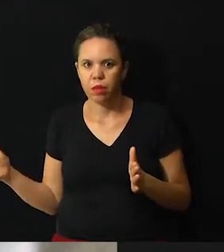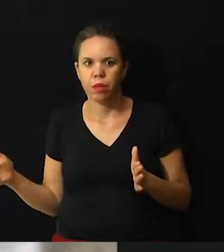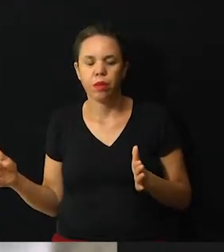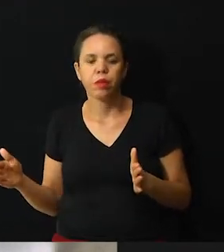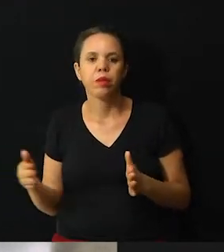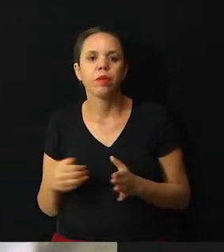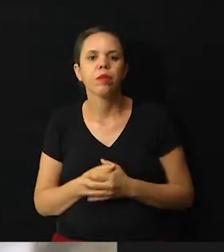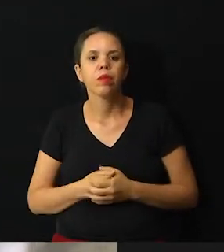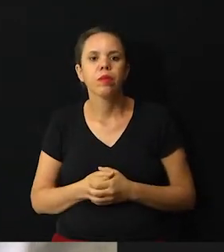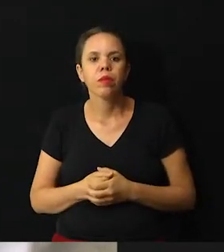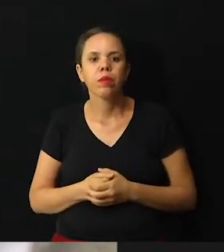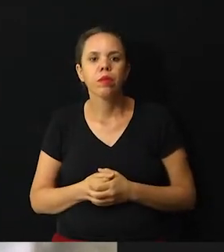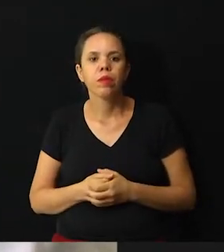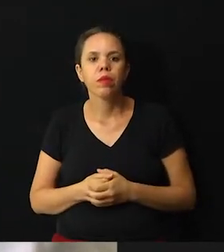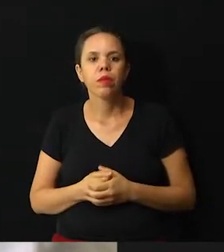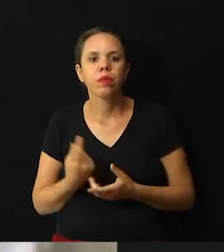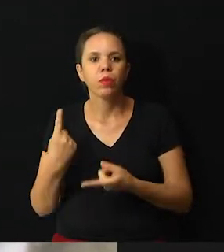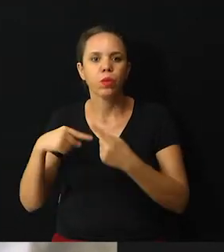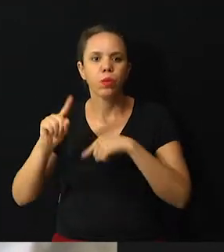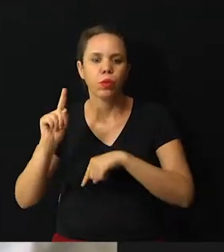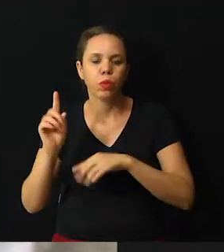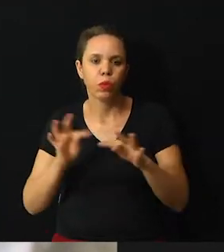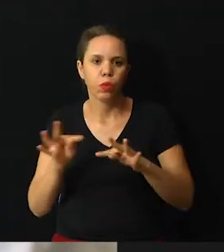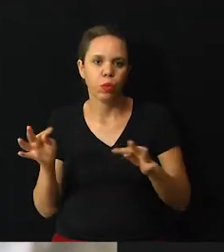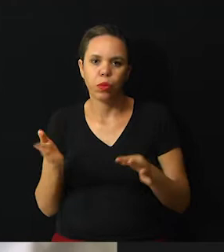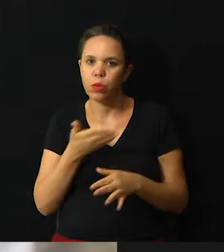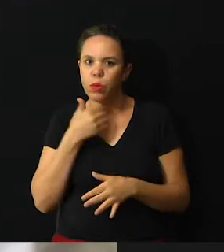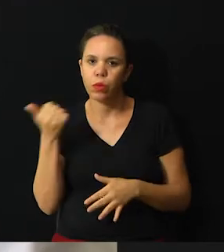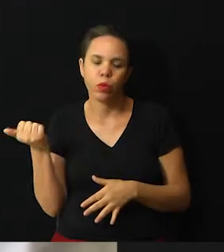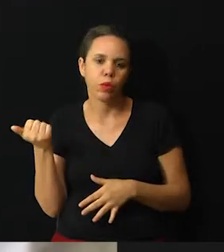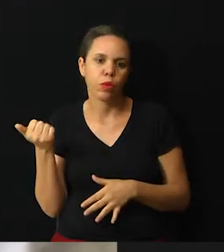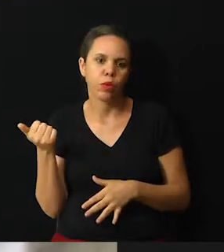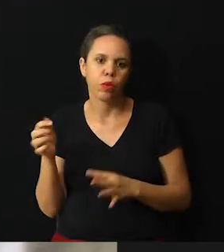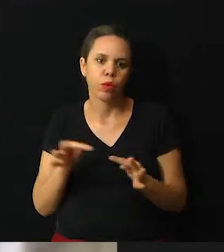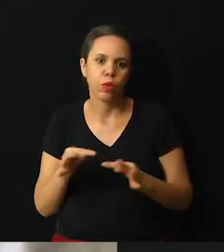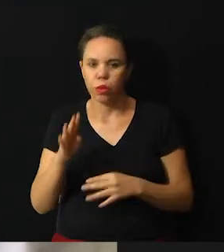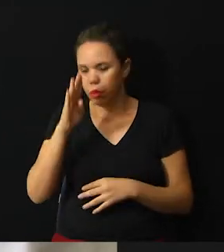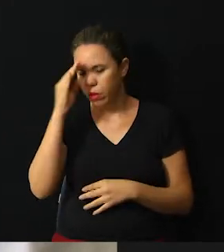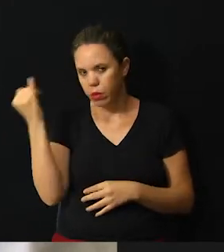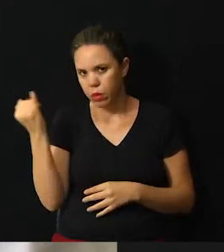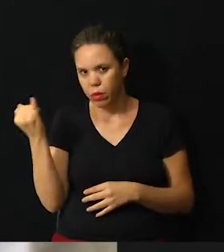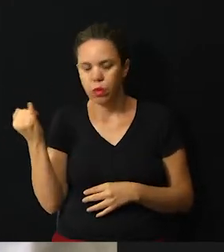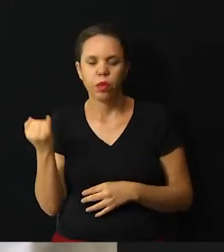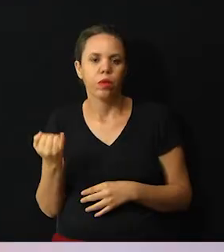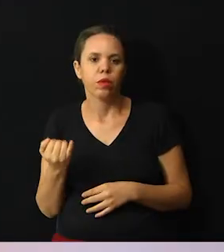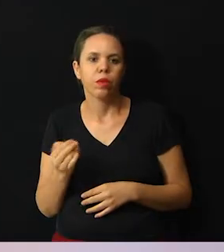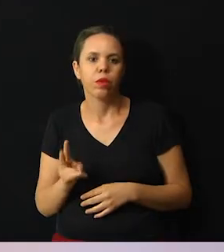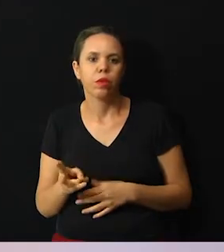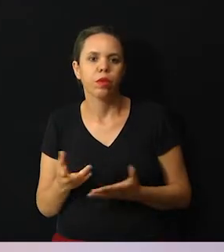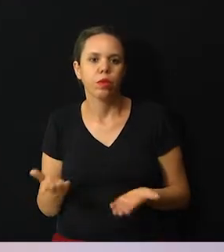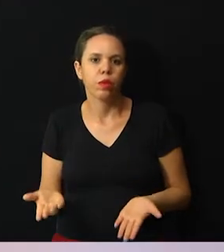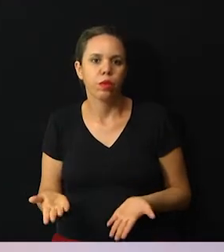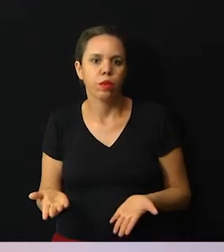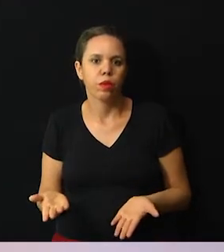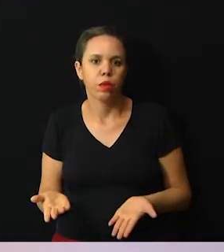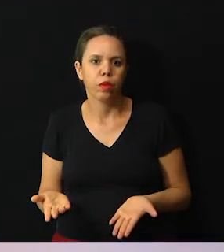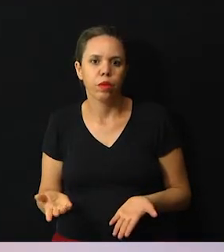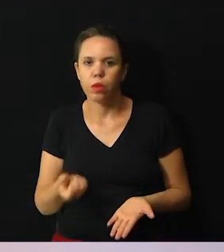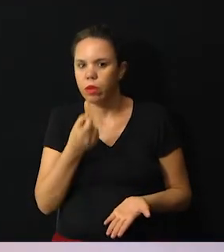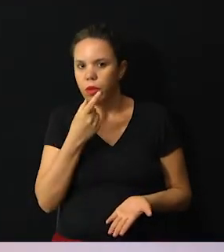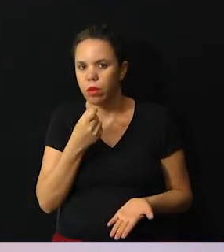prazo, o sucesso do tratamento é menor. Então, quanto mais precoce, é fundamental. Doutor, pegando esse gancho aí,